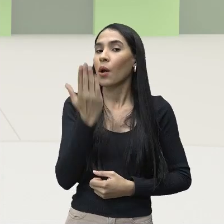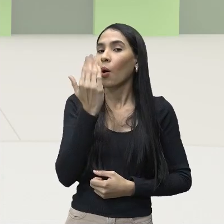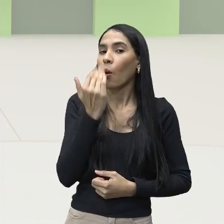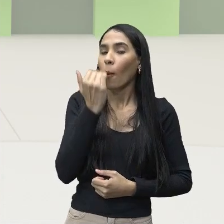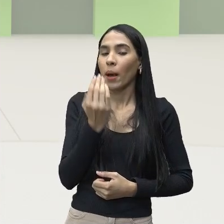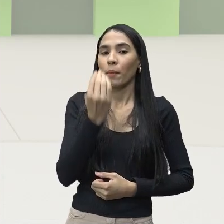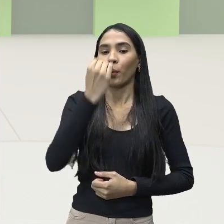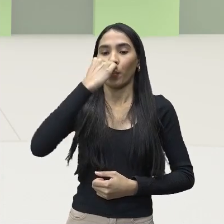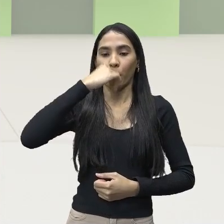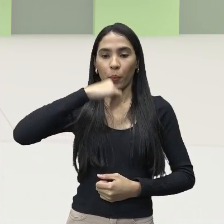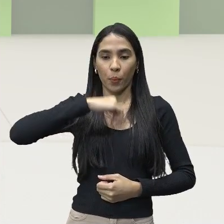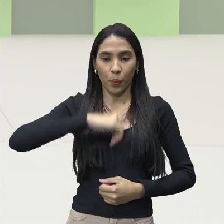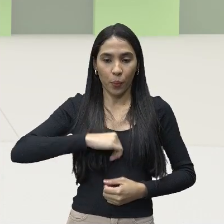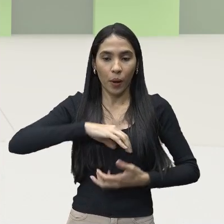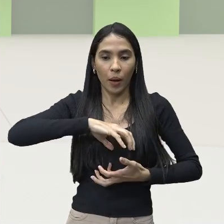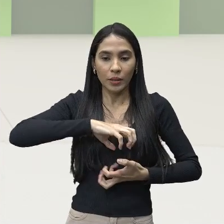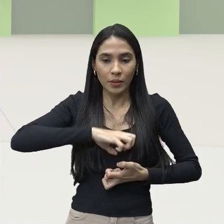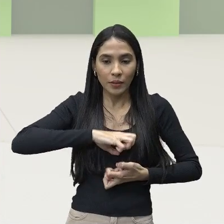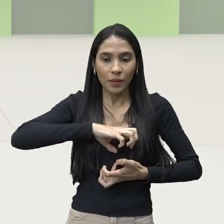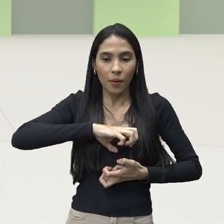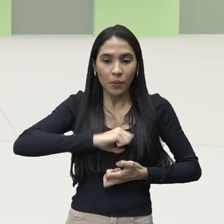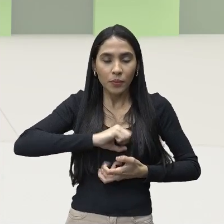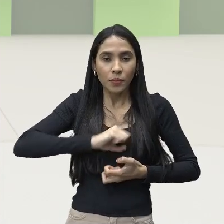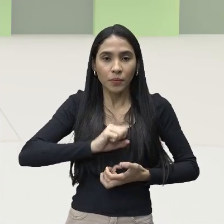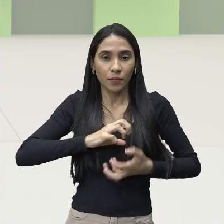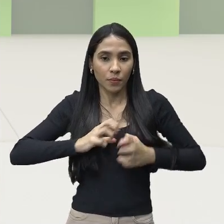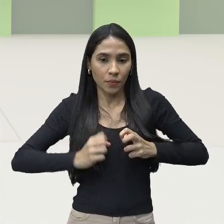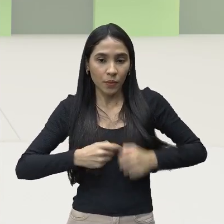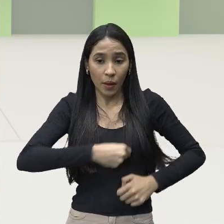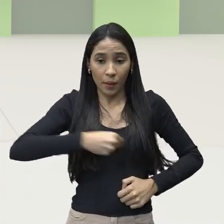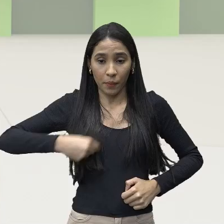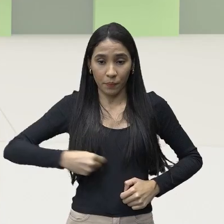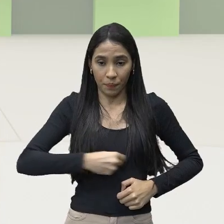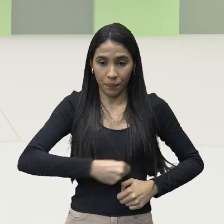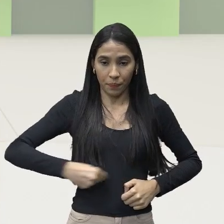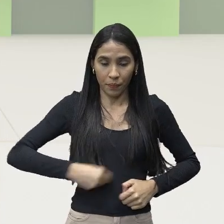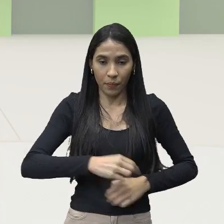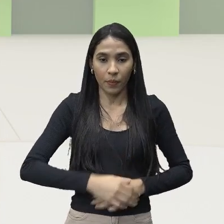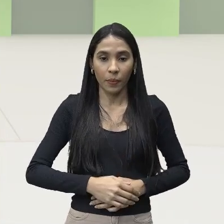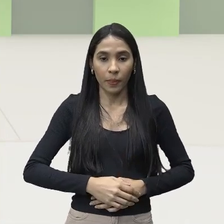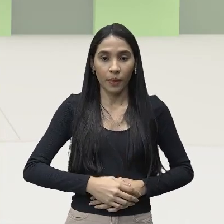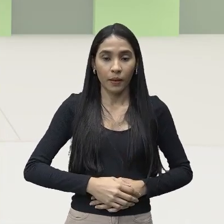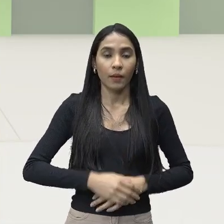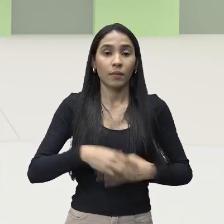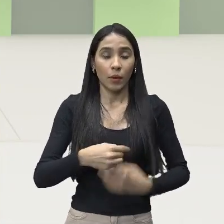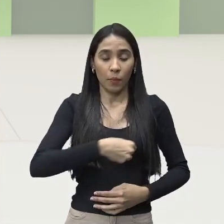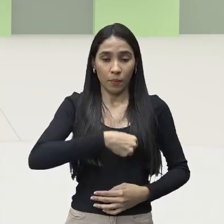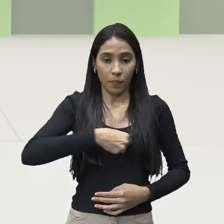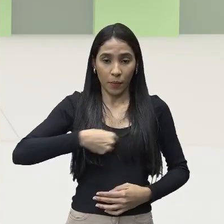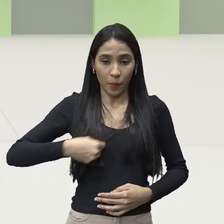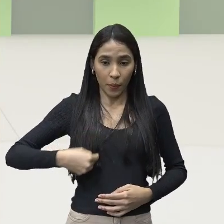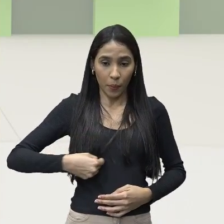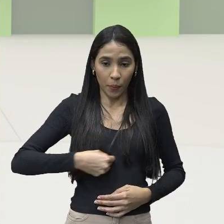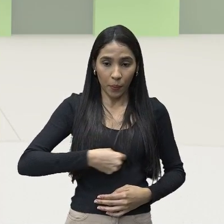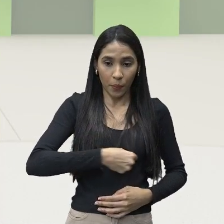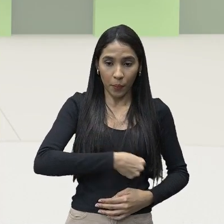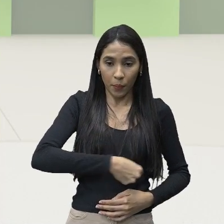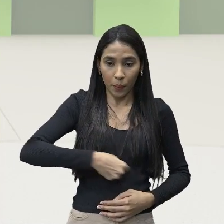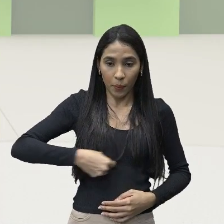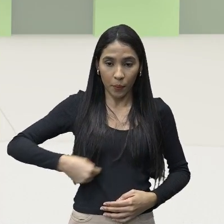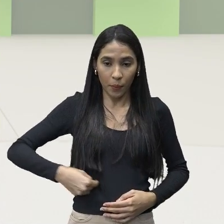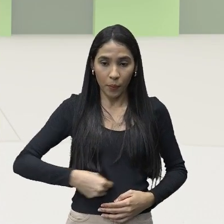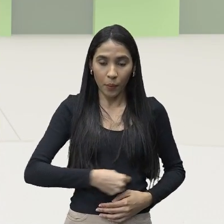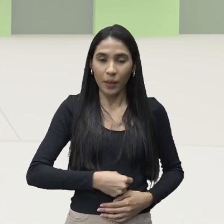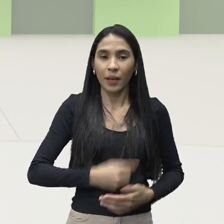os nutrientes do seu alimento só vão ser absorvidos nessa região. Lá dentro do nosso intestino delgado, nós temos aí